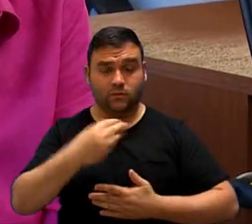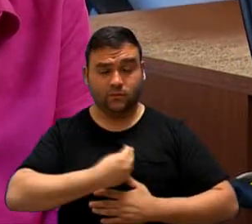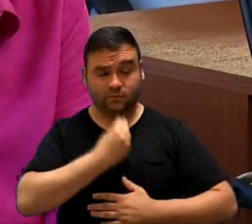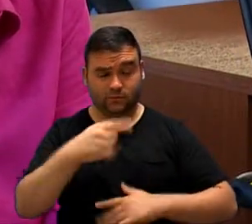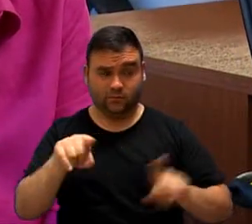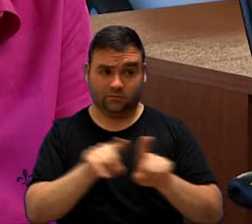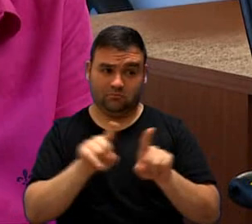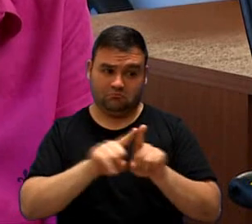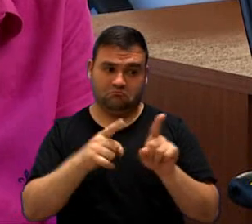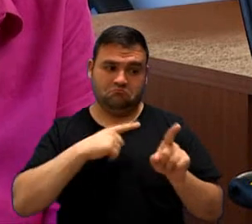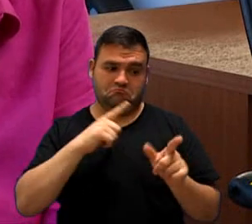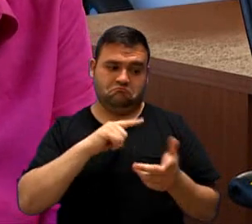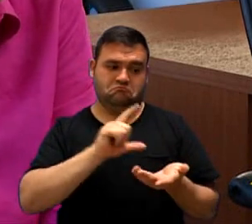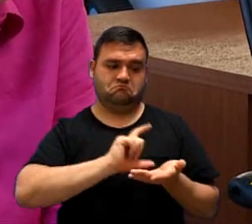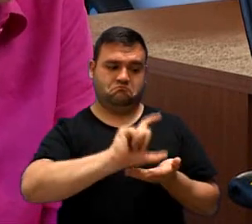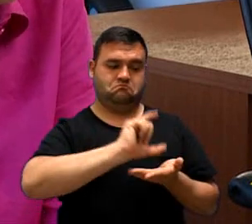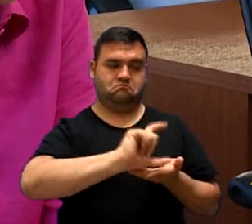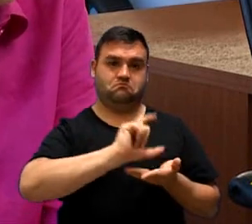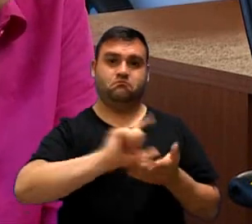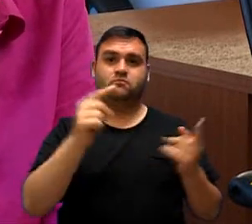eu, temos emendas